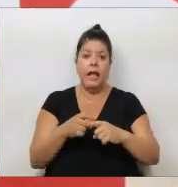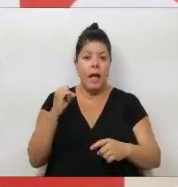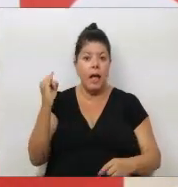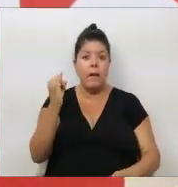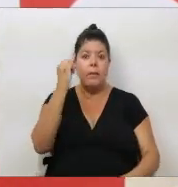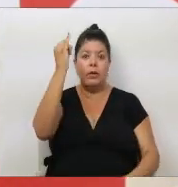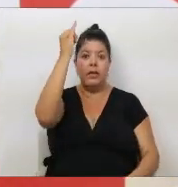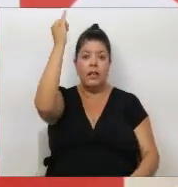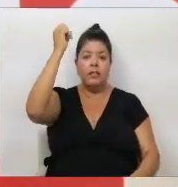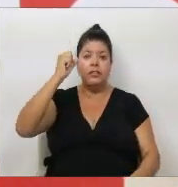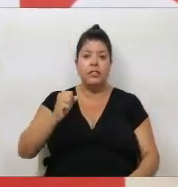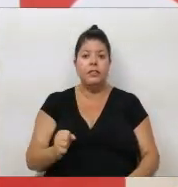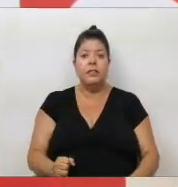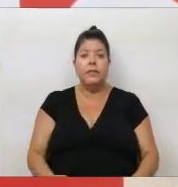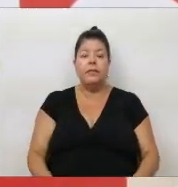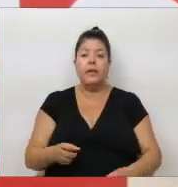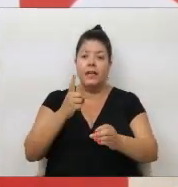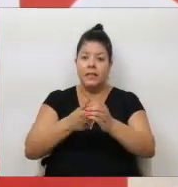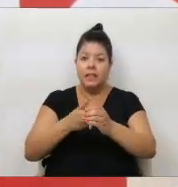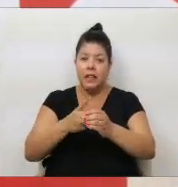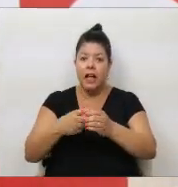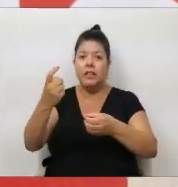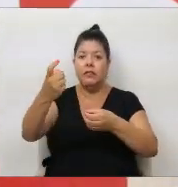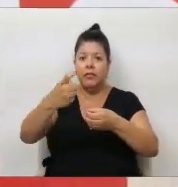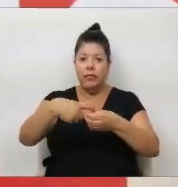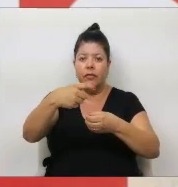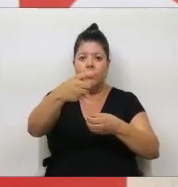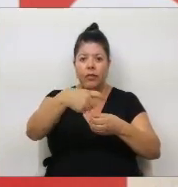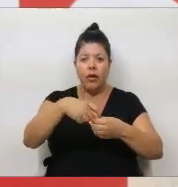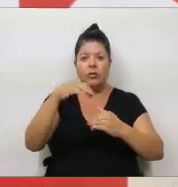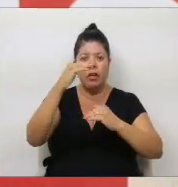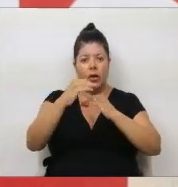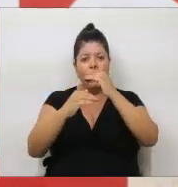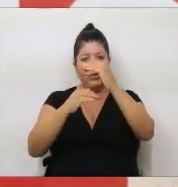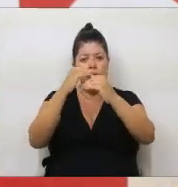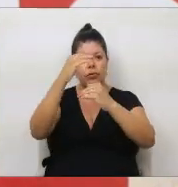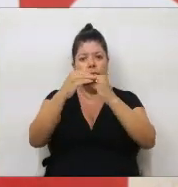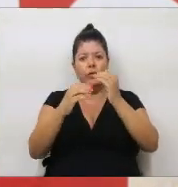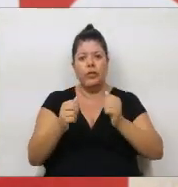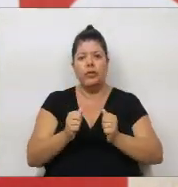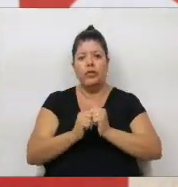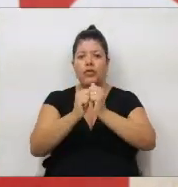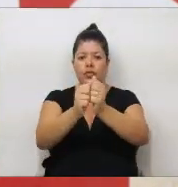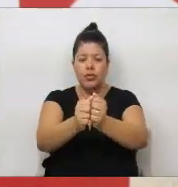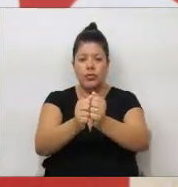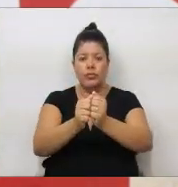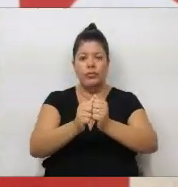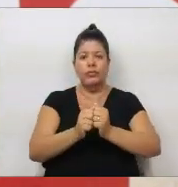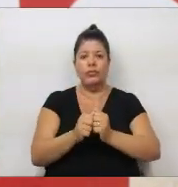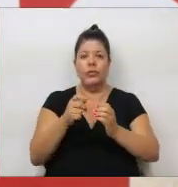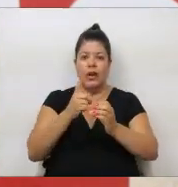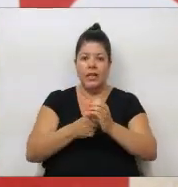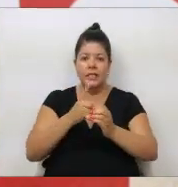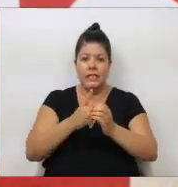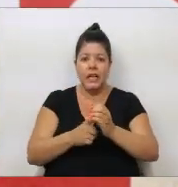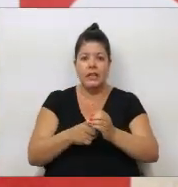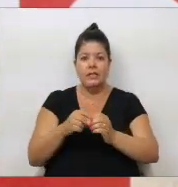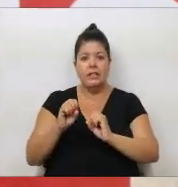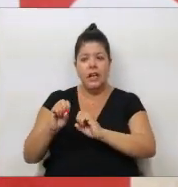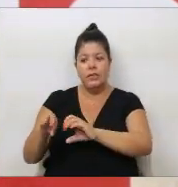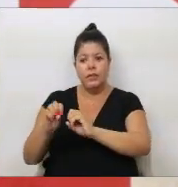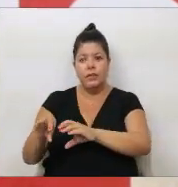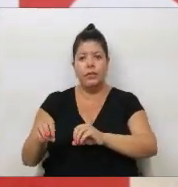importa, e a cidade volta, e construída conjuntamente, ela volta a ser a cidade